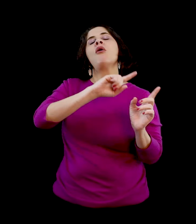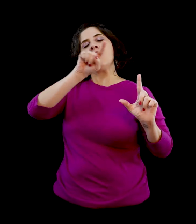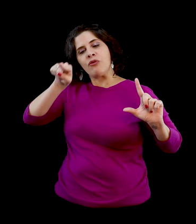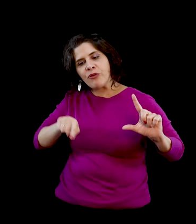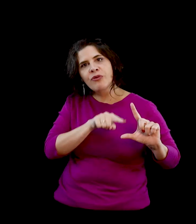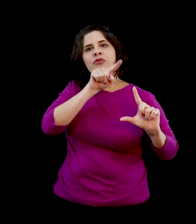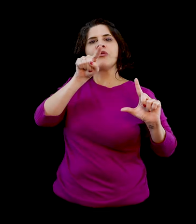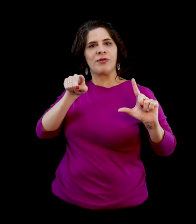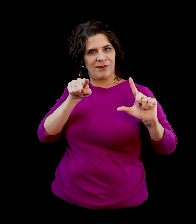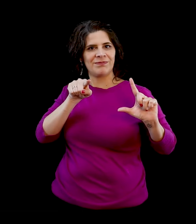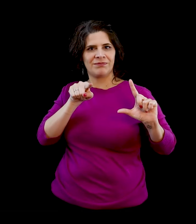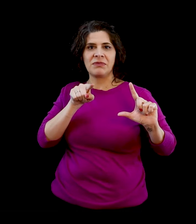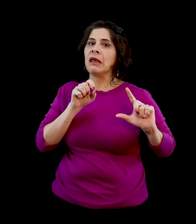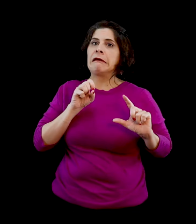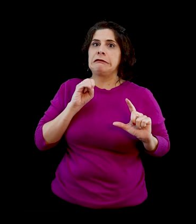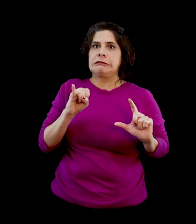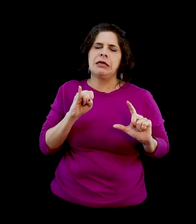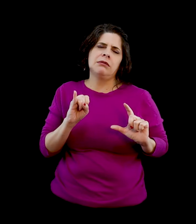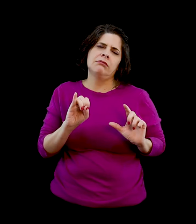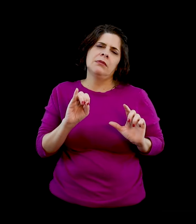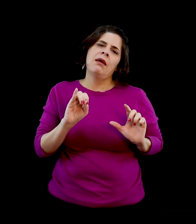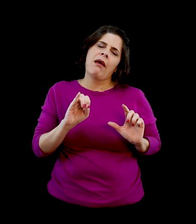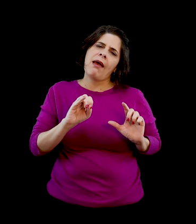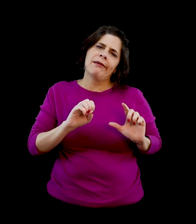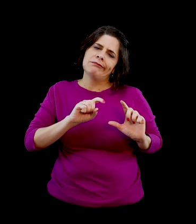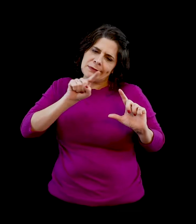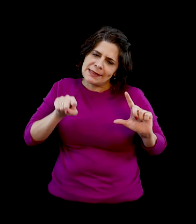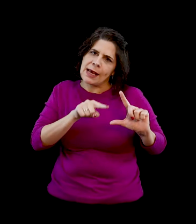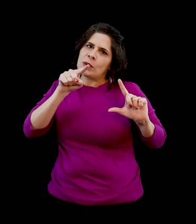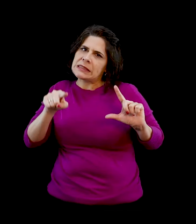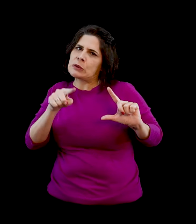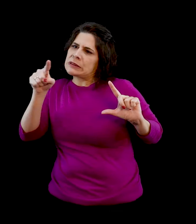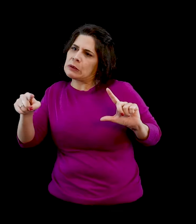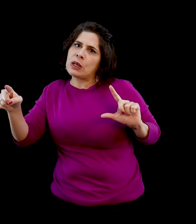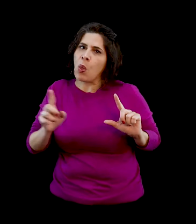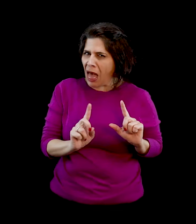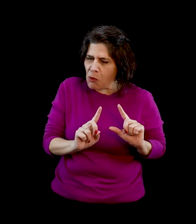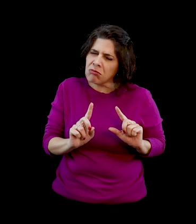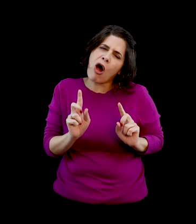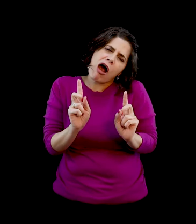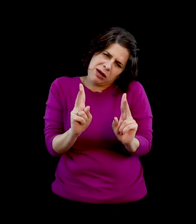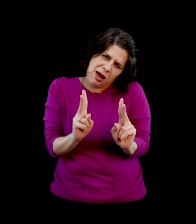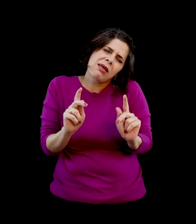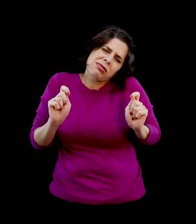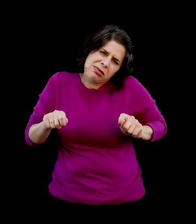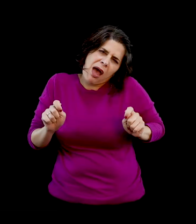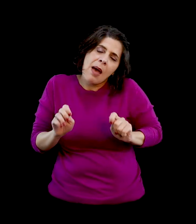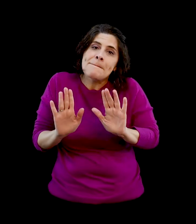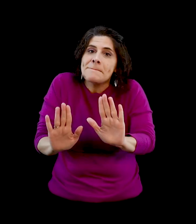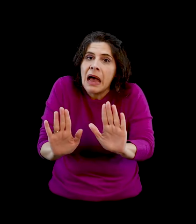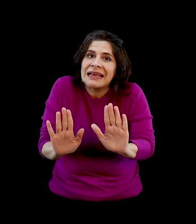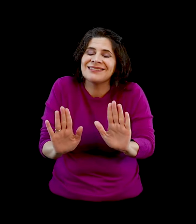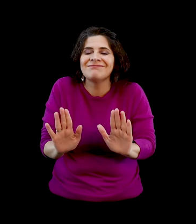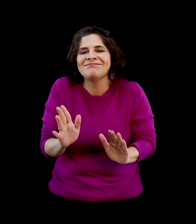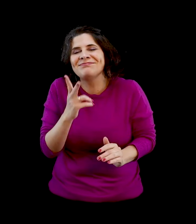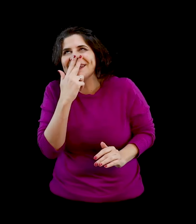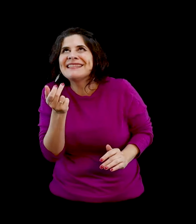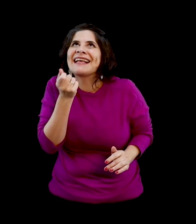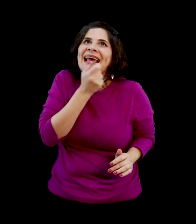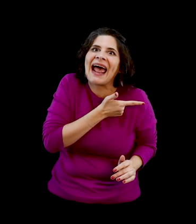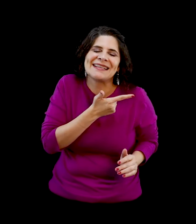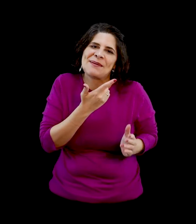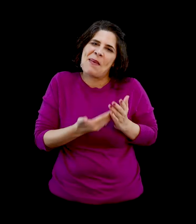de novo. Se a gente não fizer uma animação cíclica, não tem problema, vai funcionar também, mas a gente vai perder um pouco da graça do fenacistoscópio,